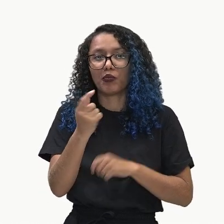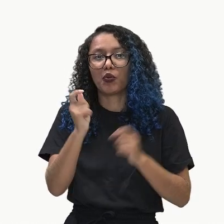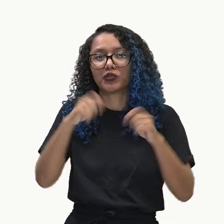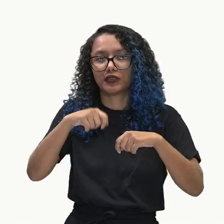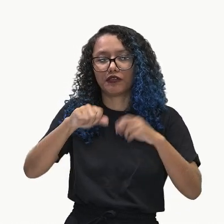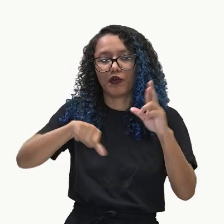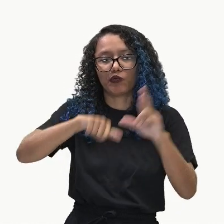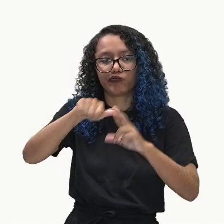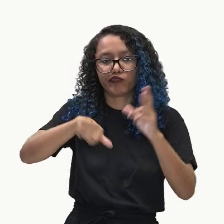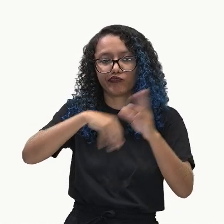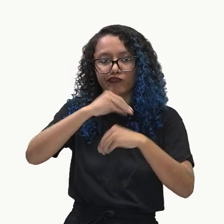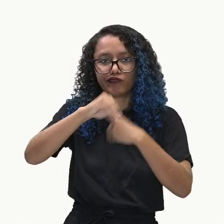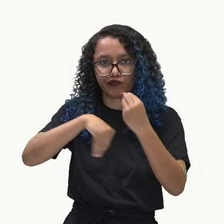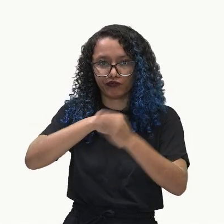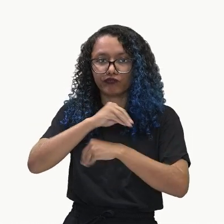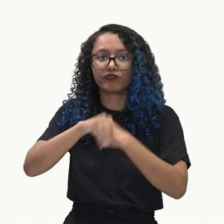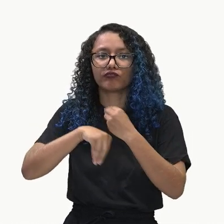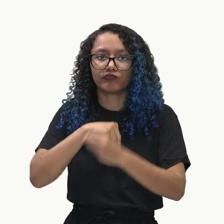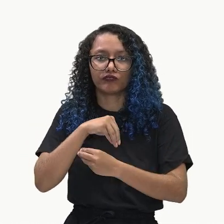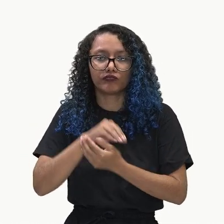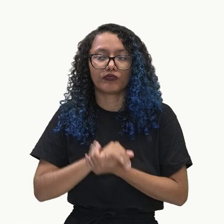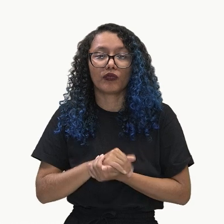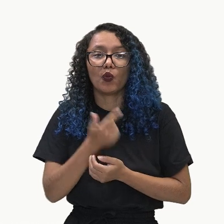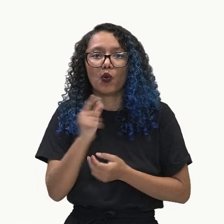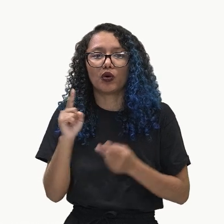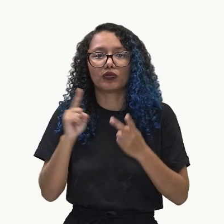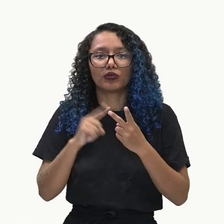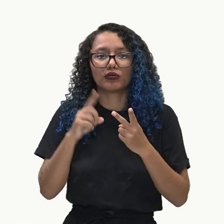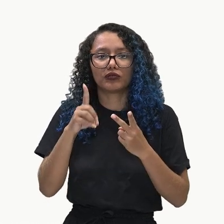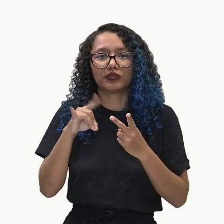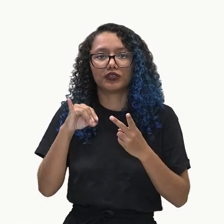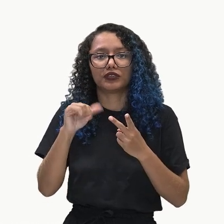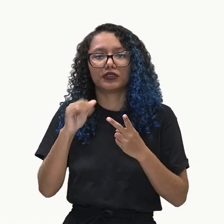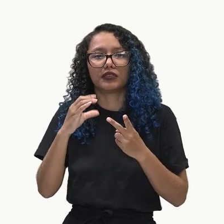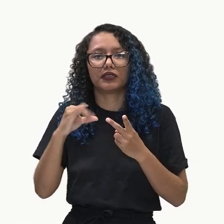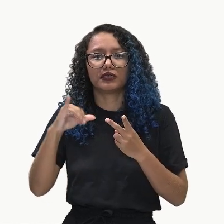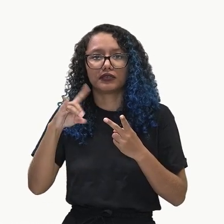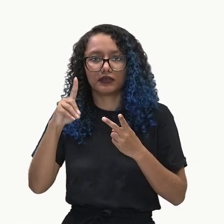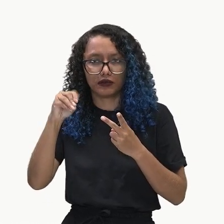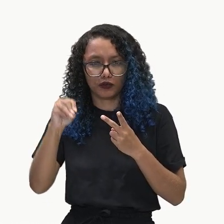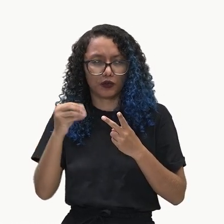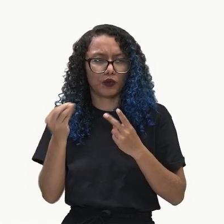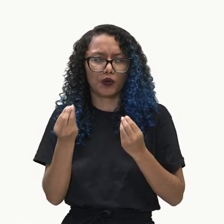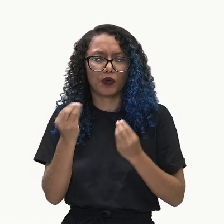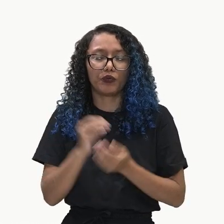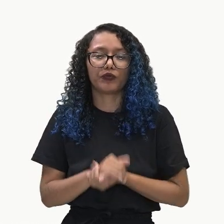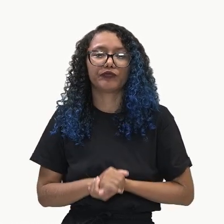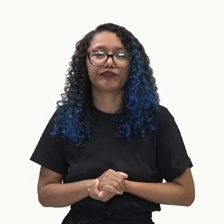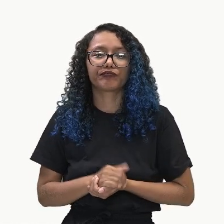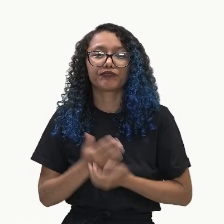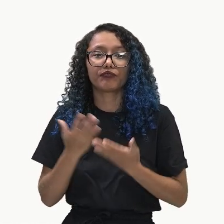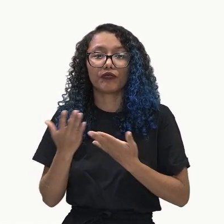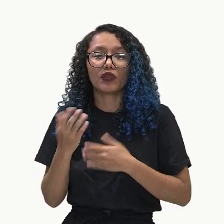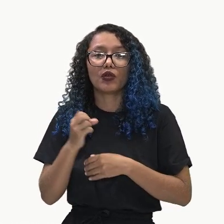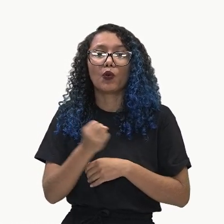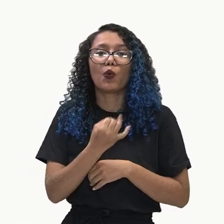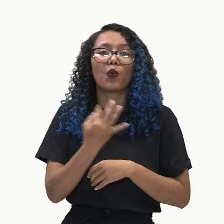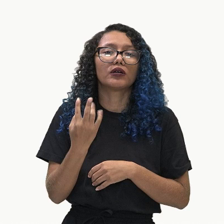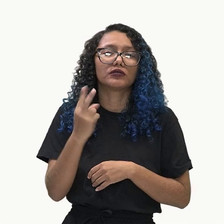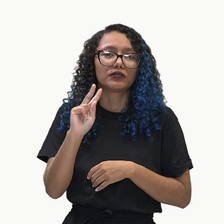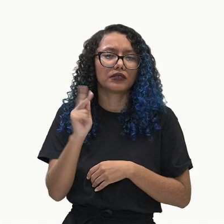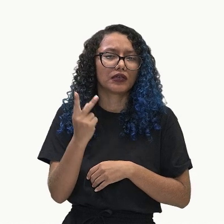reação. No diácido, nós temos 2 átomos de